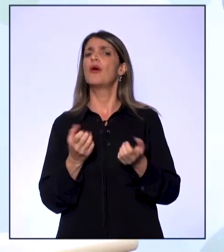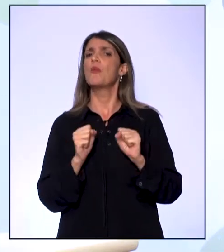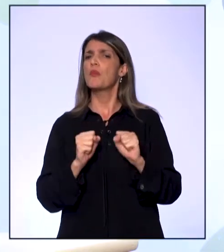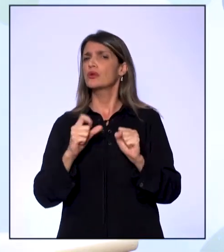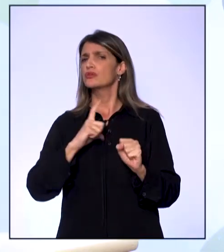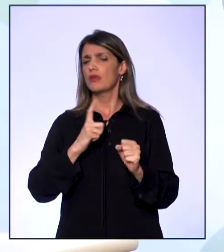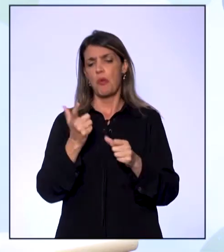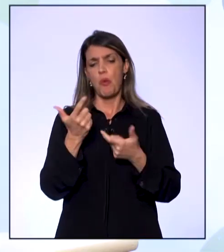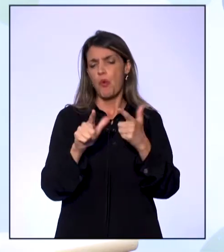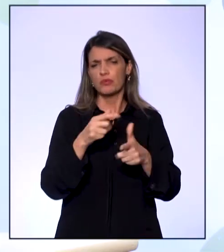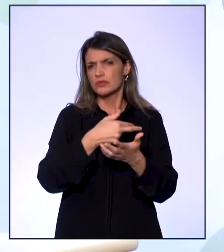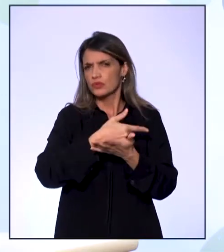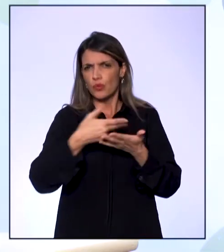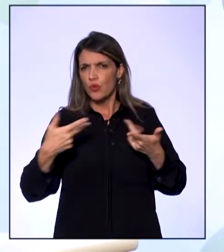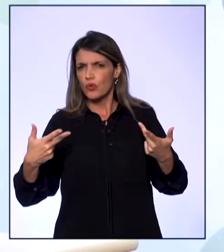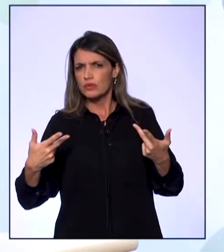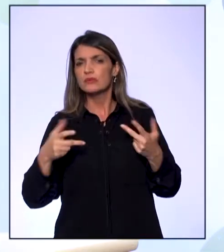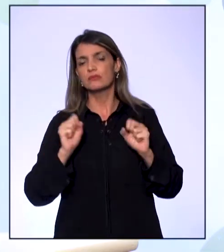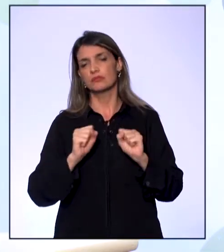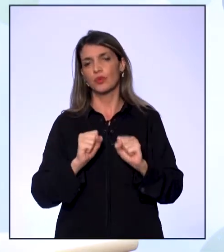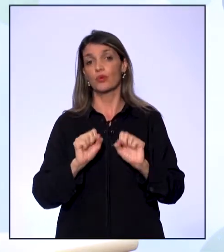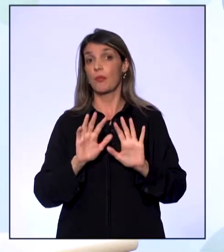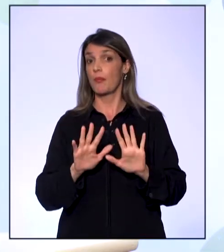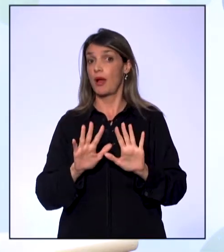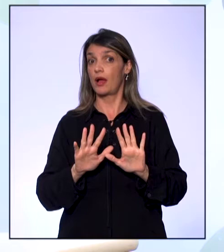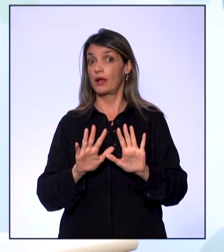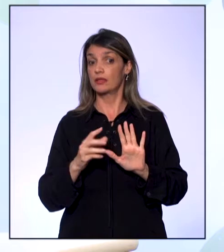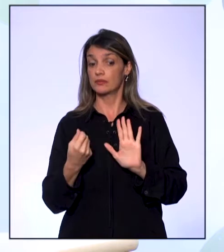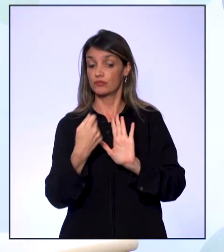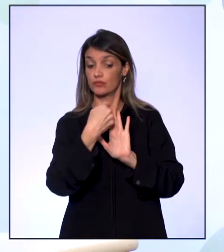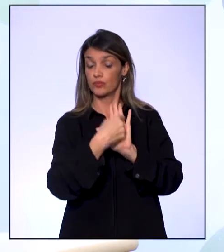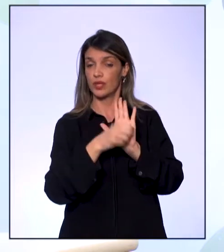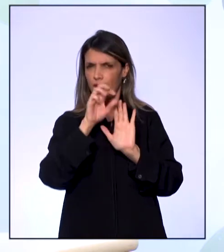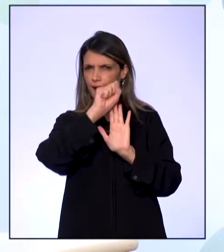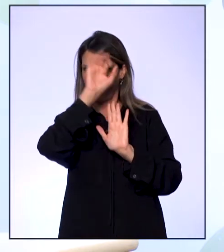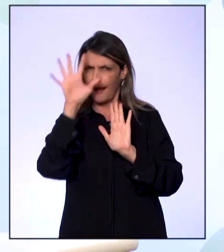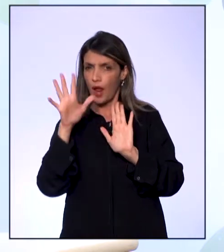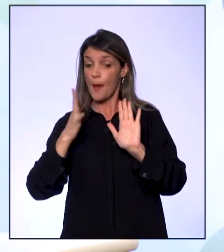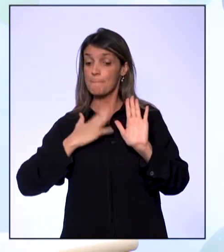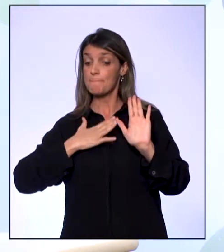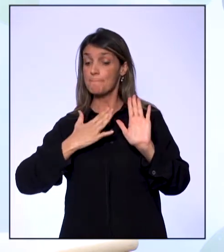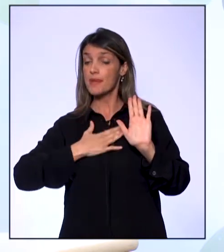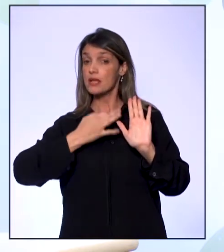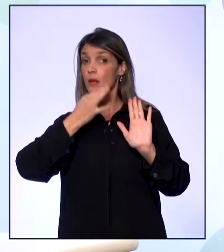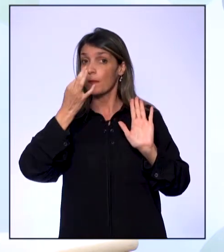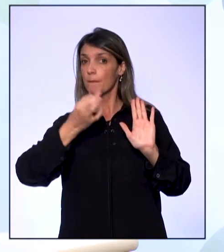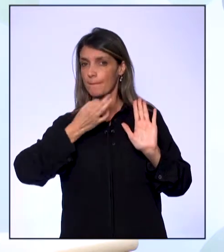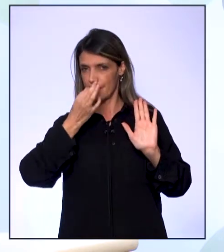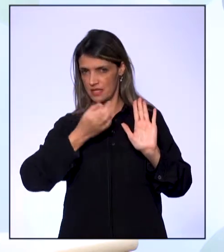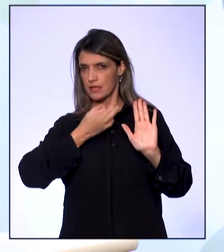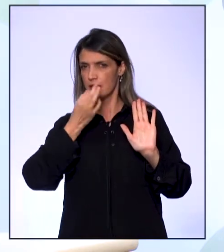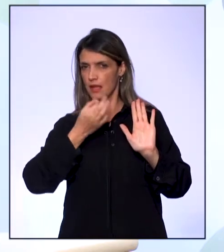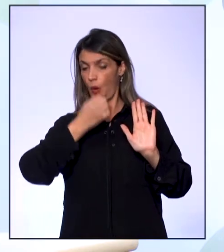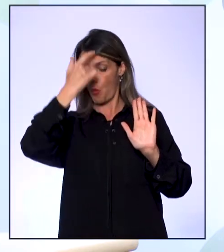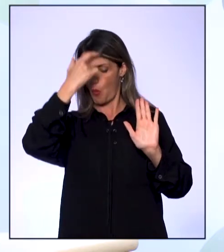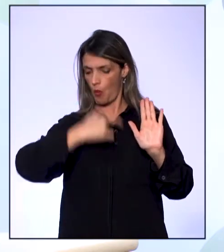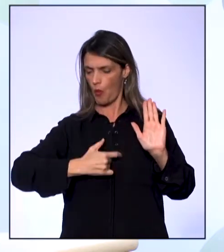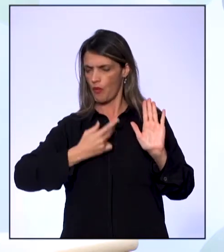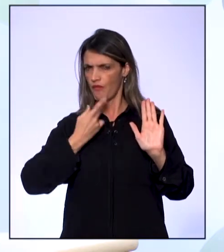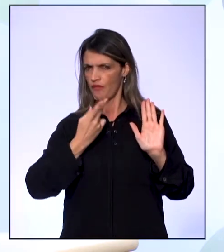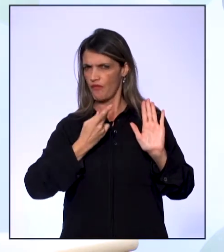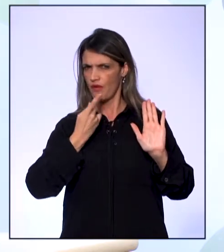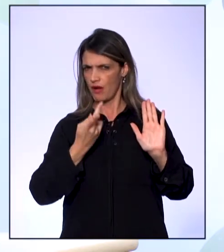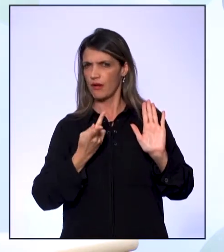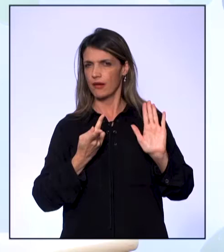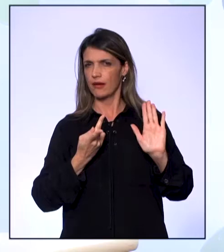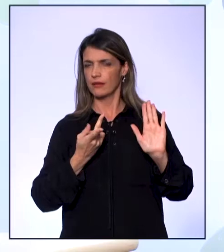texto? Posso, mas ali eu tenho que deixar bem claro que ali expressa a minha opinião, que sou eu falando, que sou eu